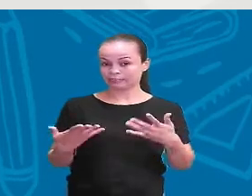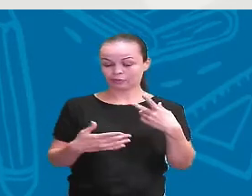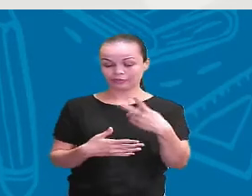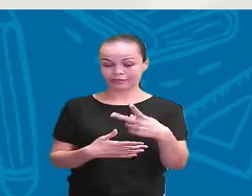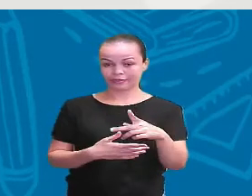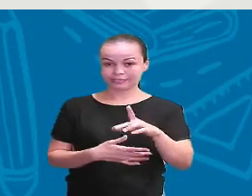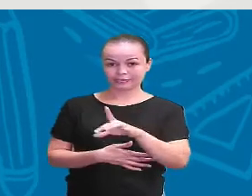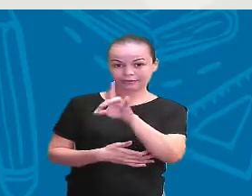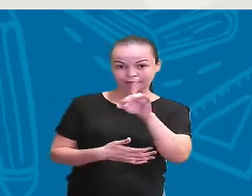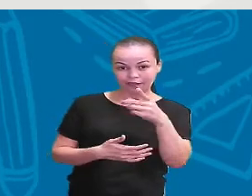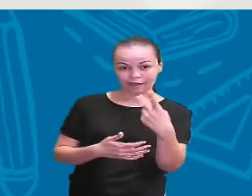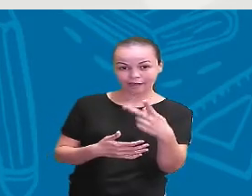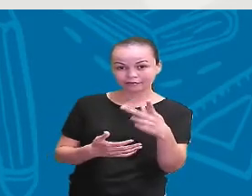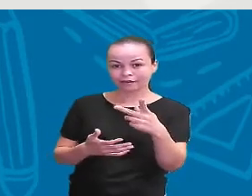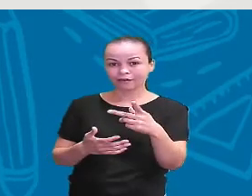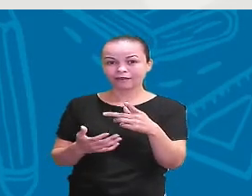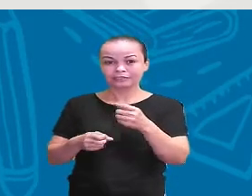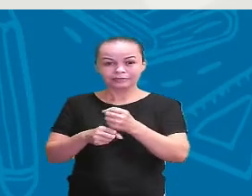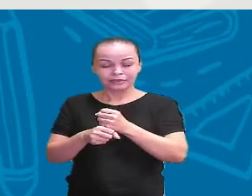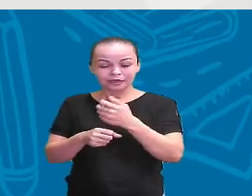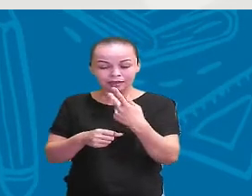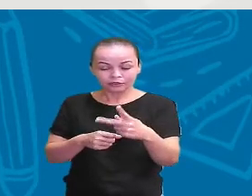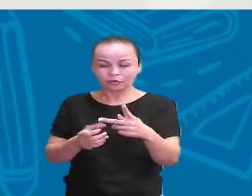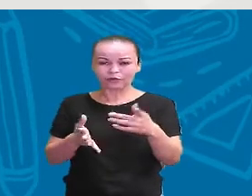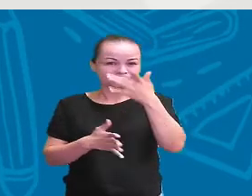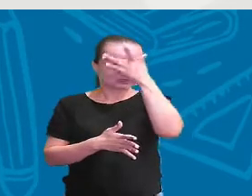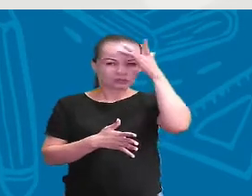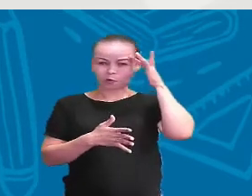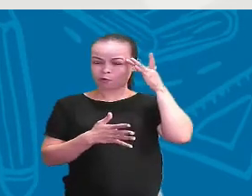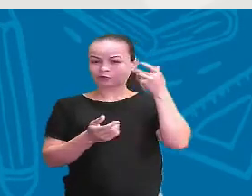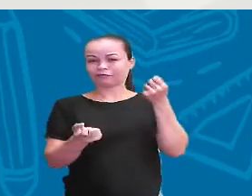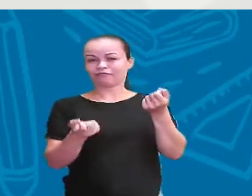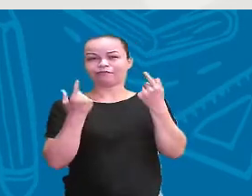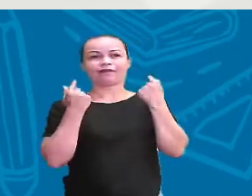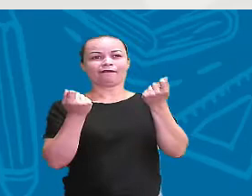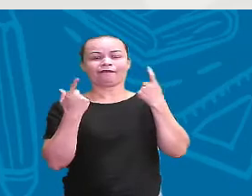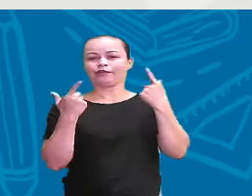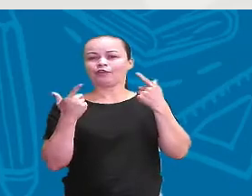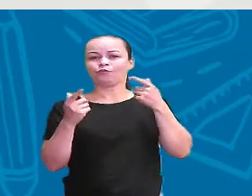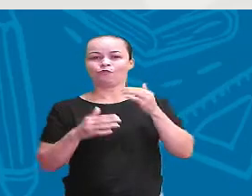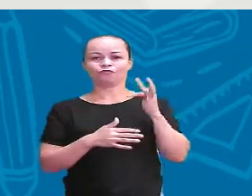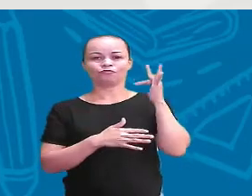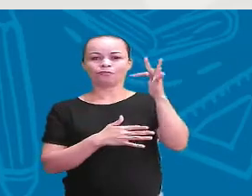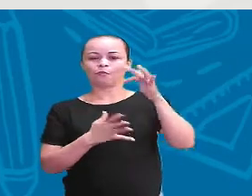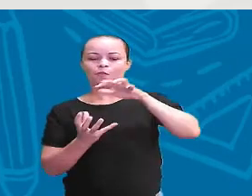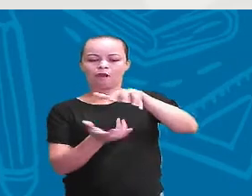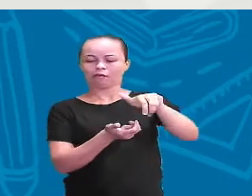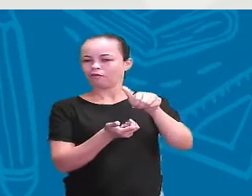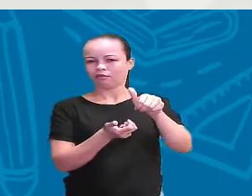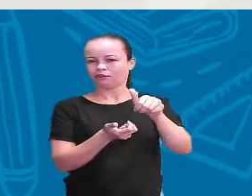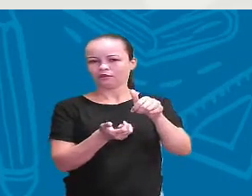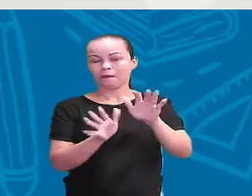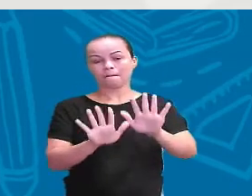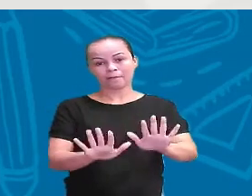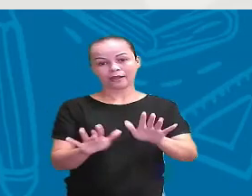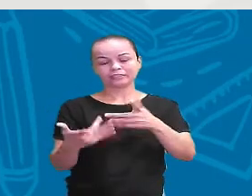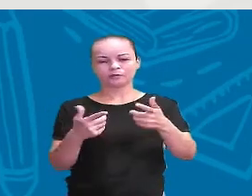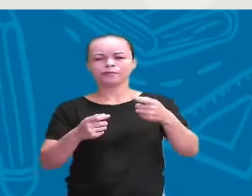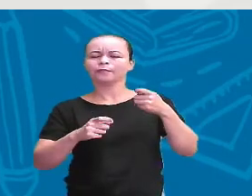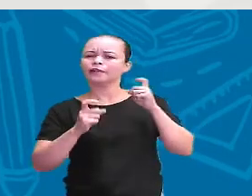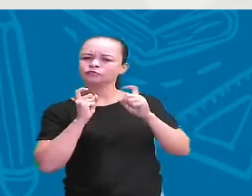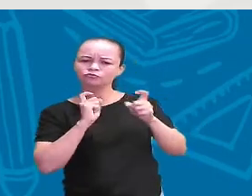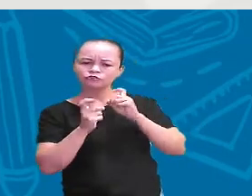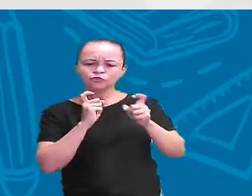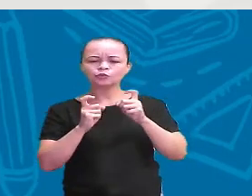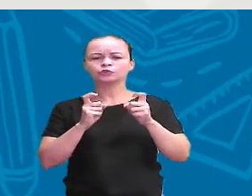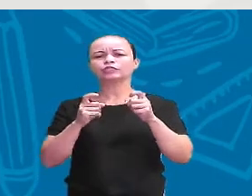data, ninguém se preocupava com o futuro do planeta. Então foi preciso se reunir para discutir algumas ações,